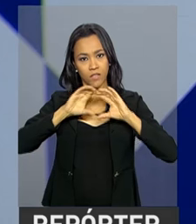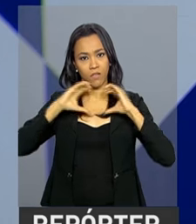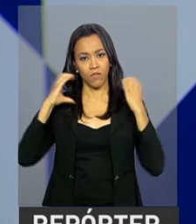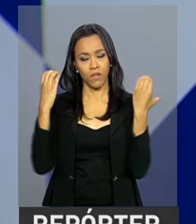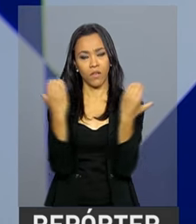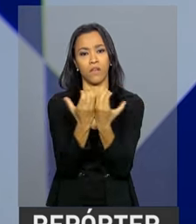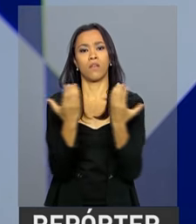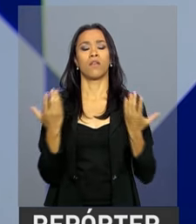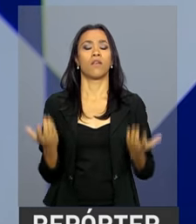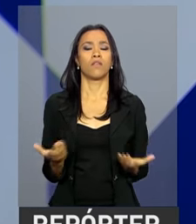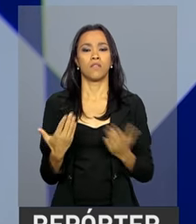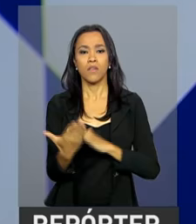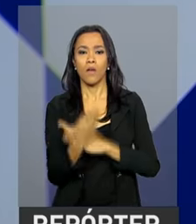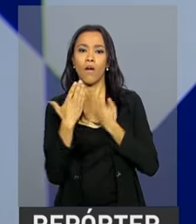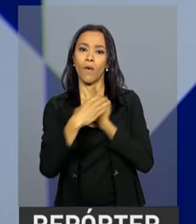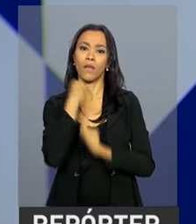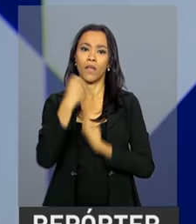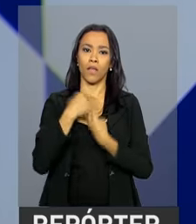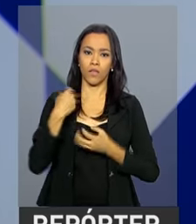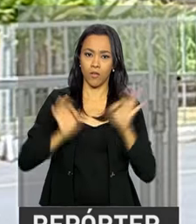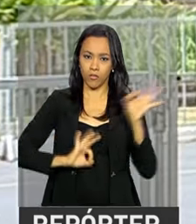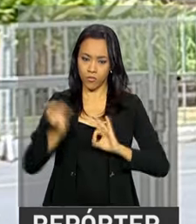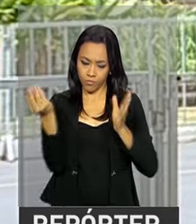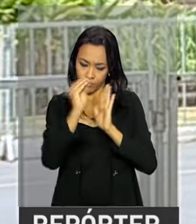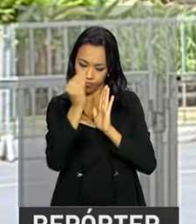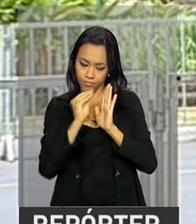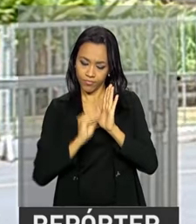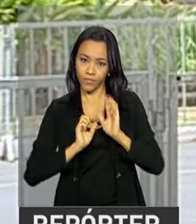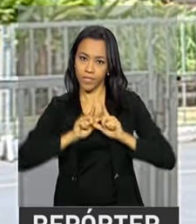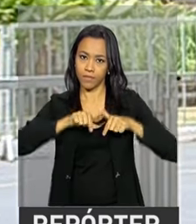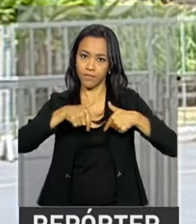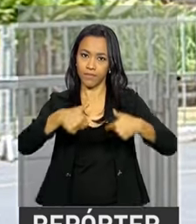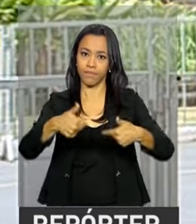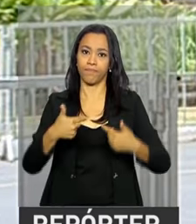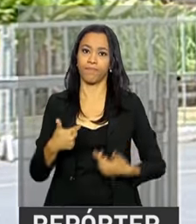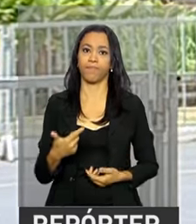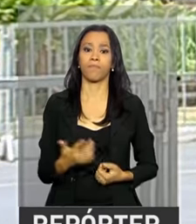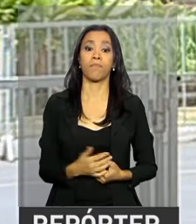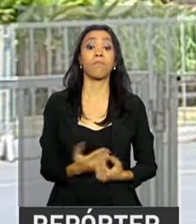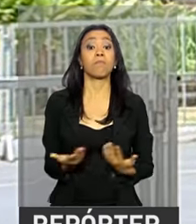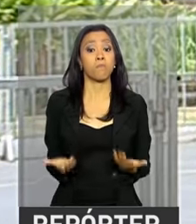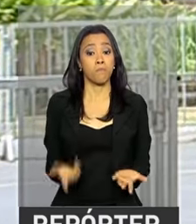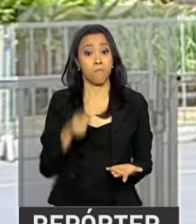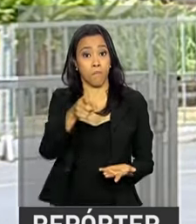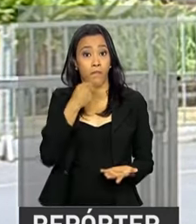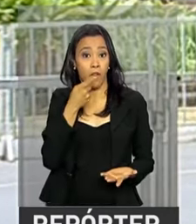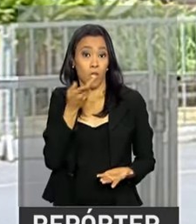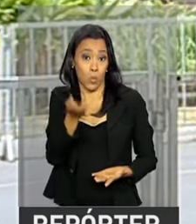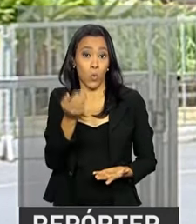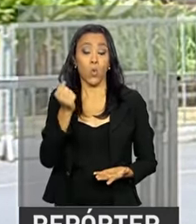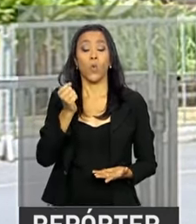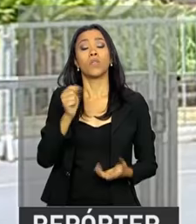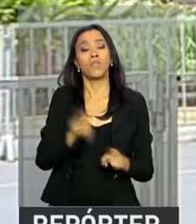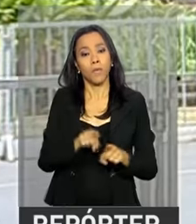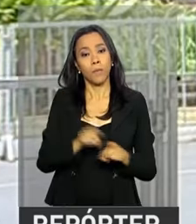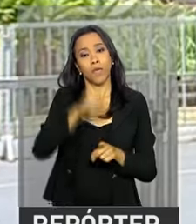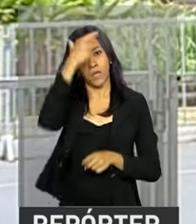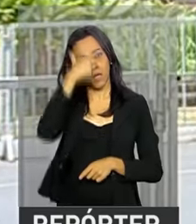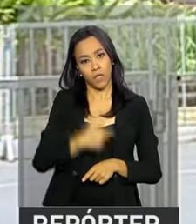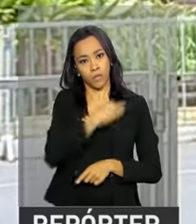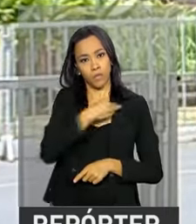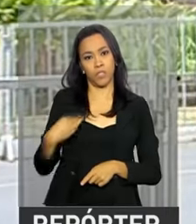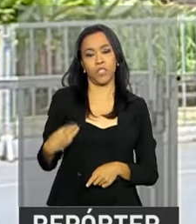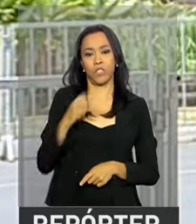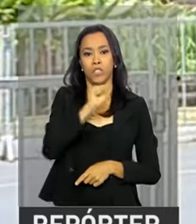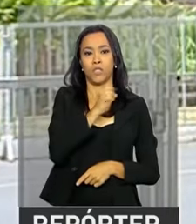e orientam a nossa agenda de trabalho é e o ministro José Serra disse também que um